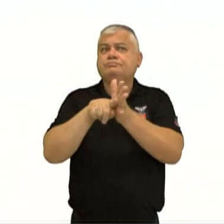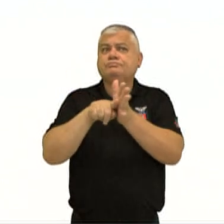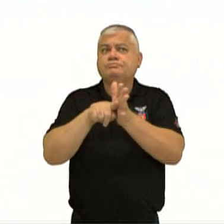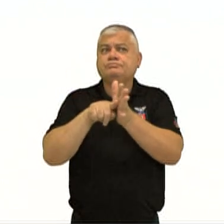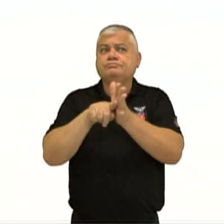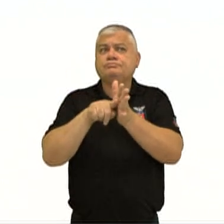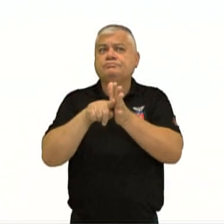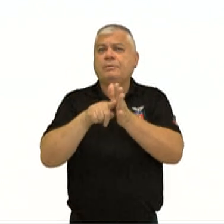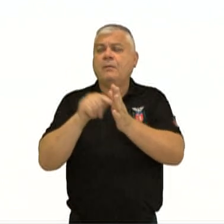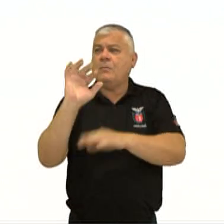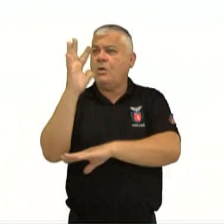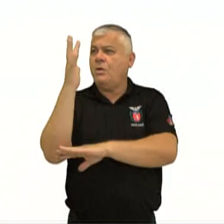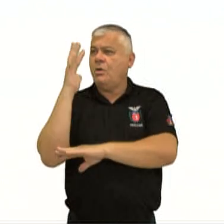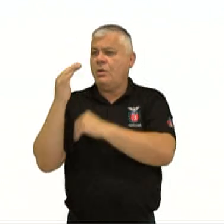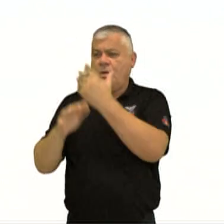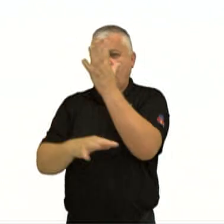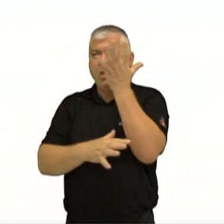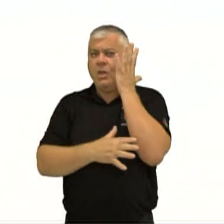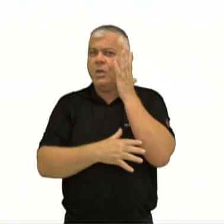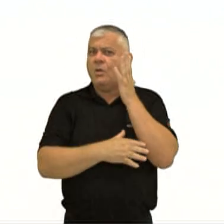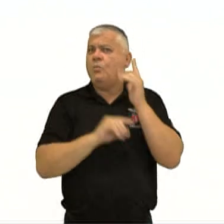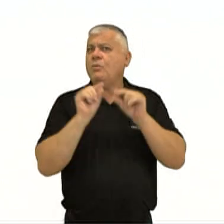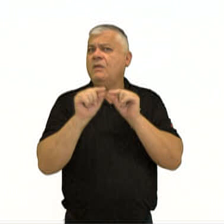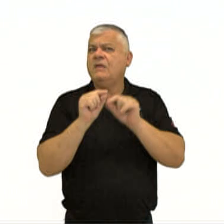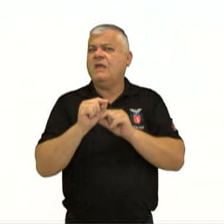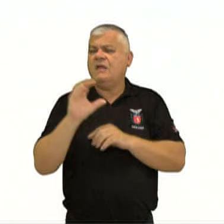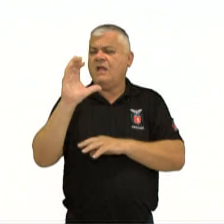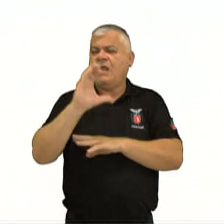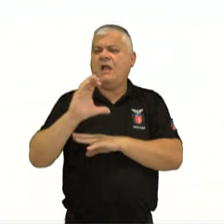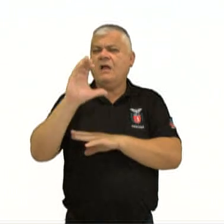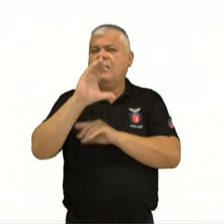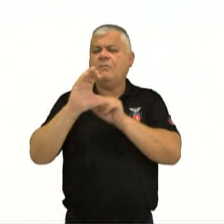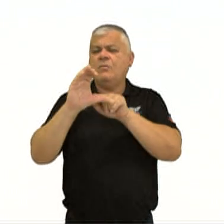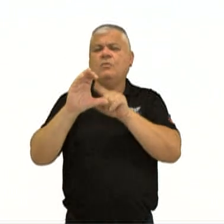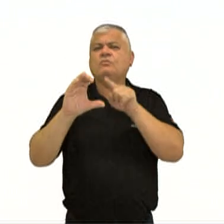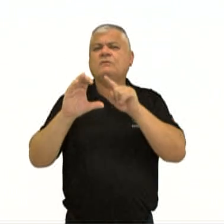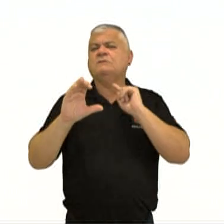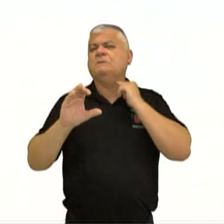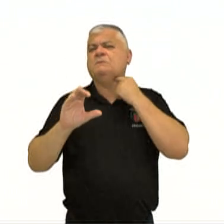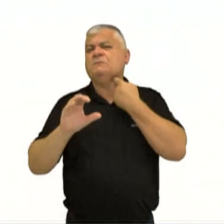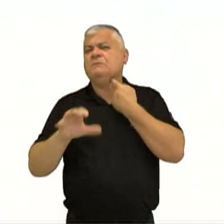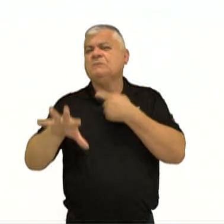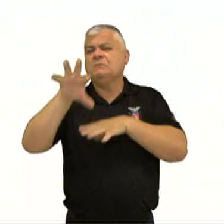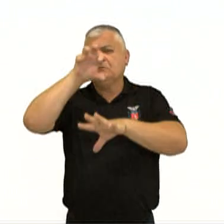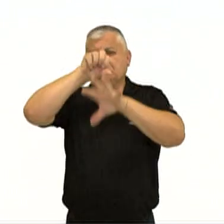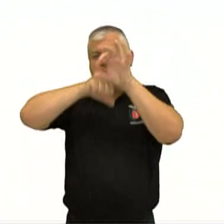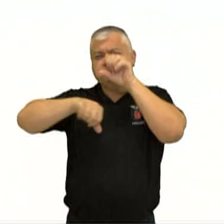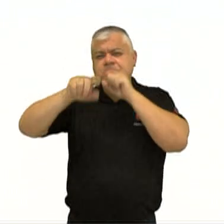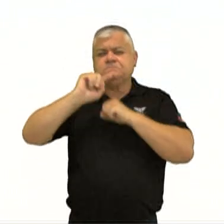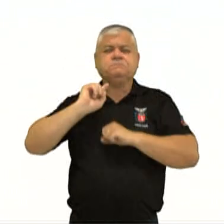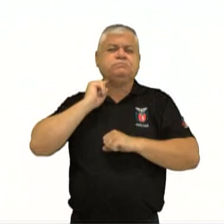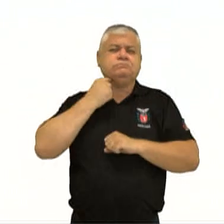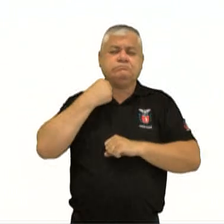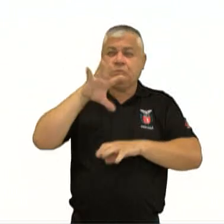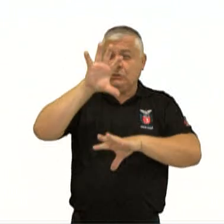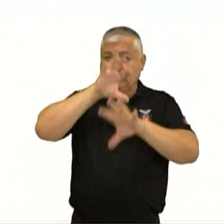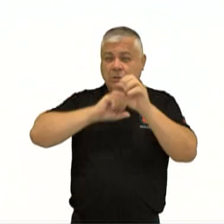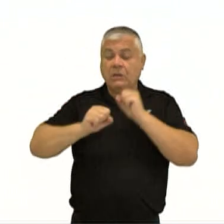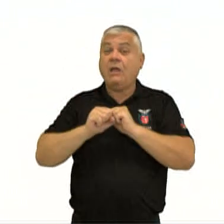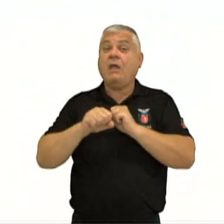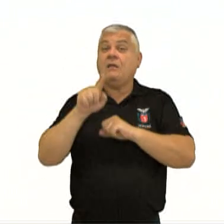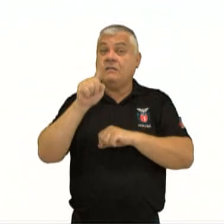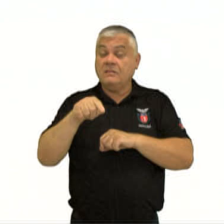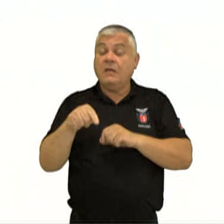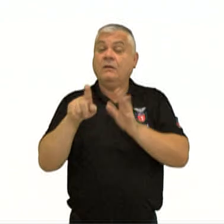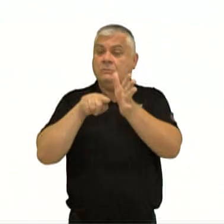descarbonização no Brasil. E o que isso tem a ver com o conteúdo visto hoje, tá certo? Então, o que